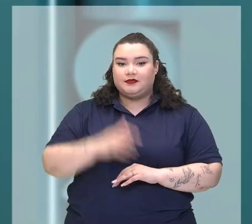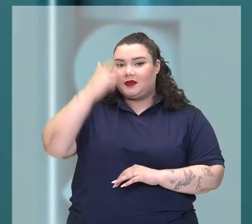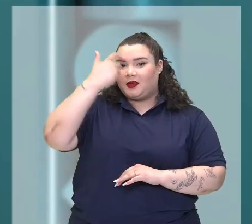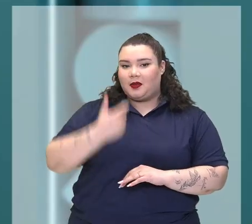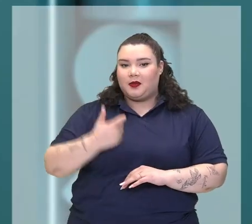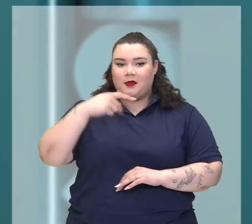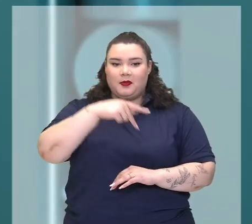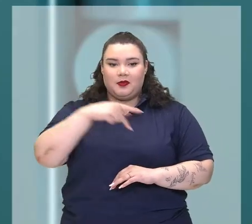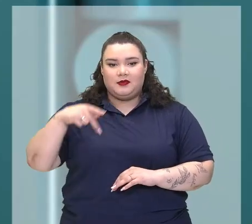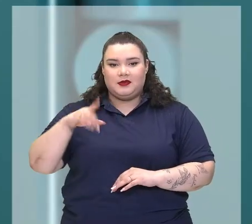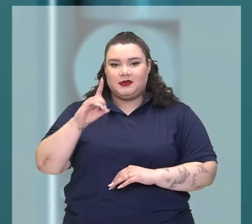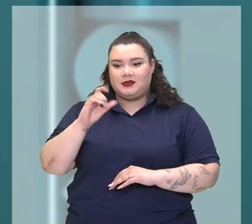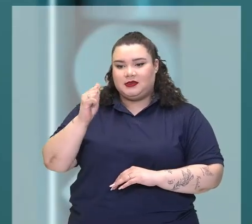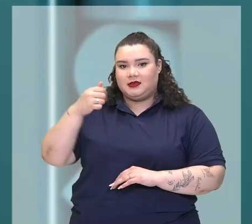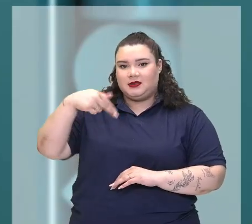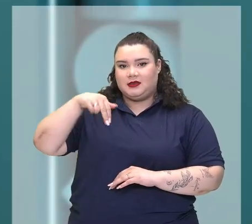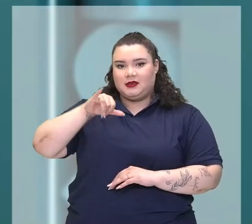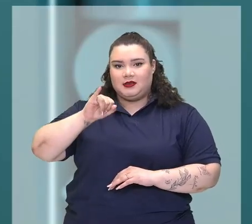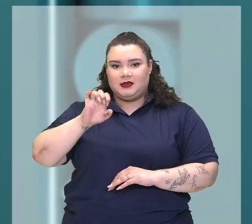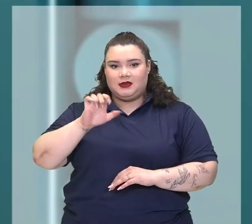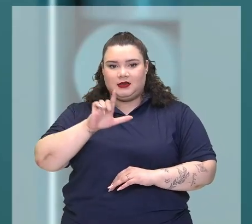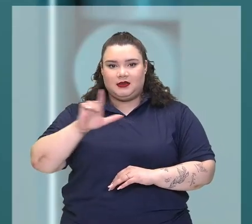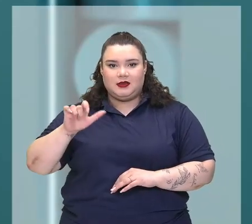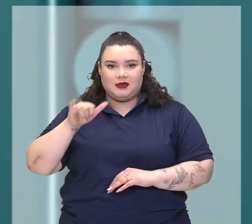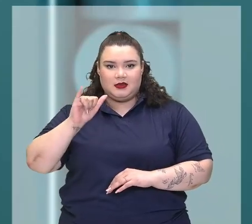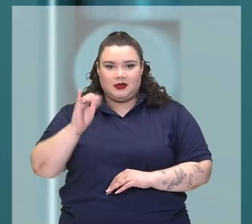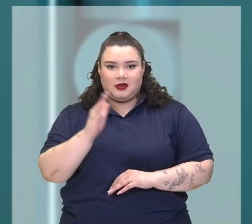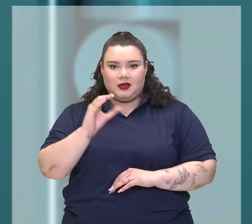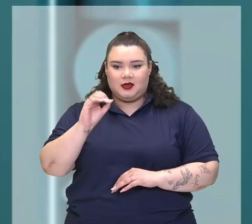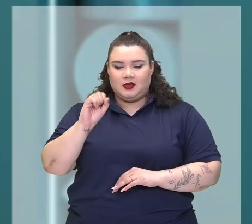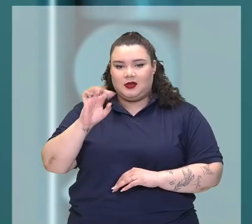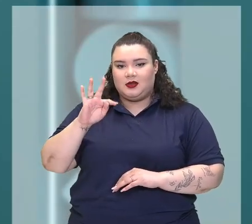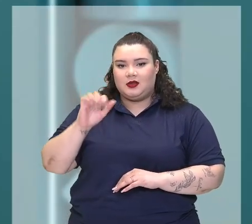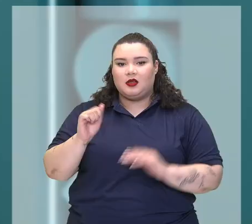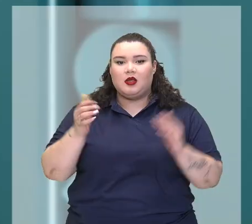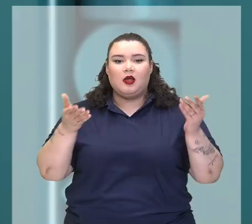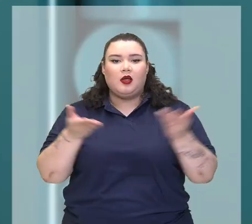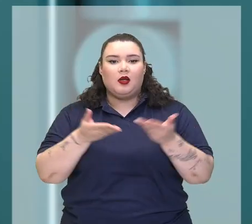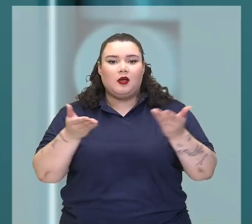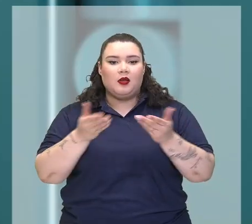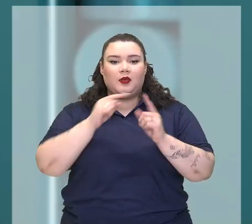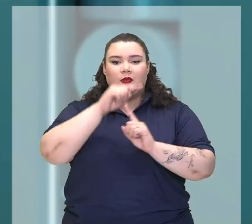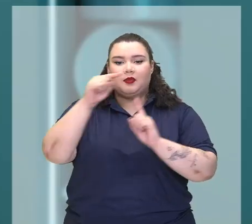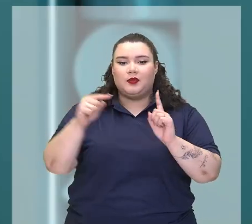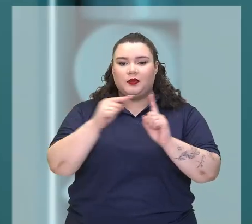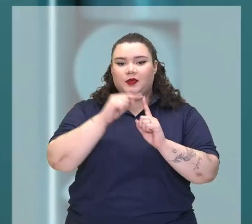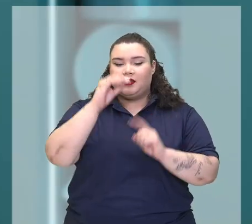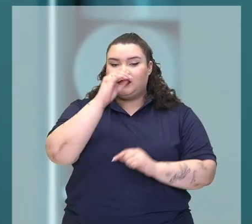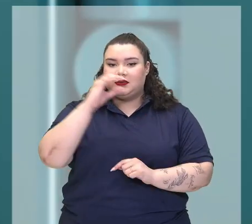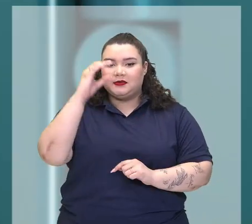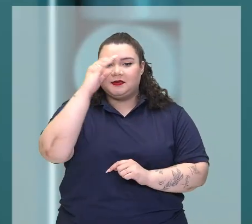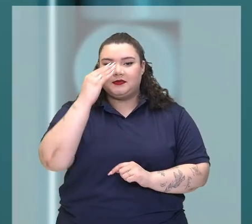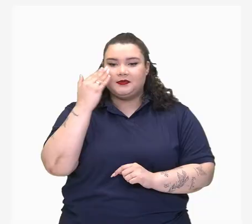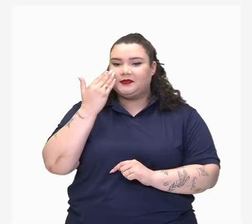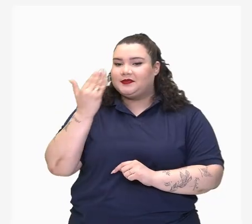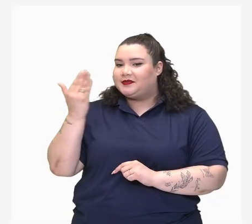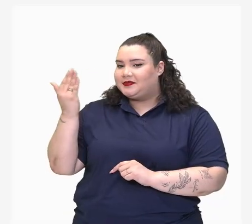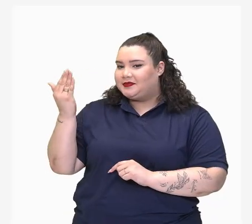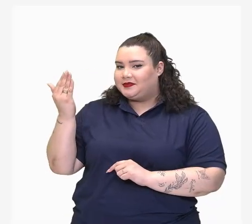professora Daniele Costa e vamos ao nosso objeto de